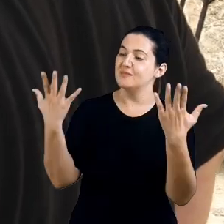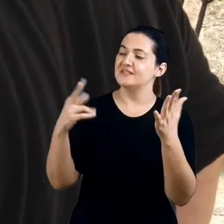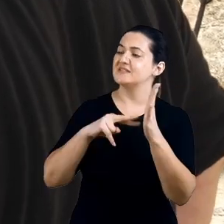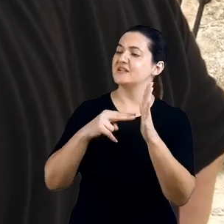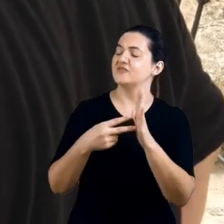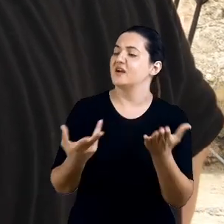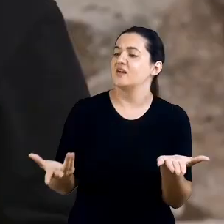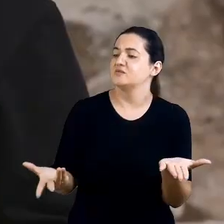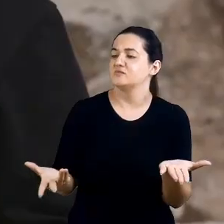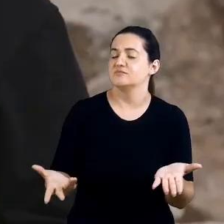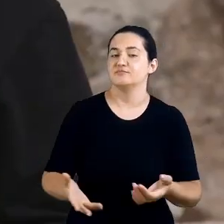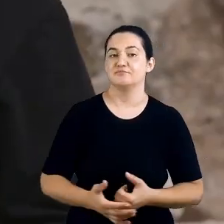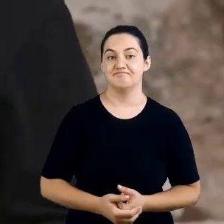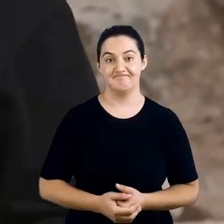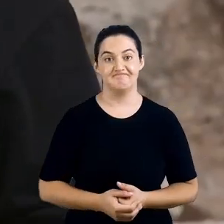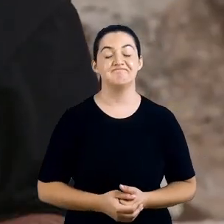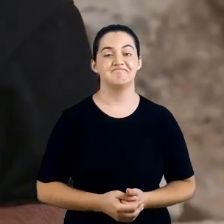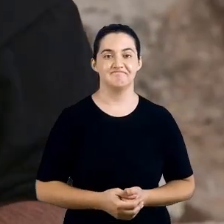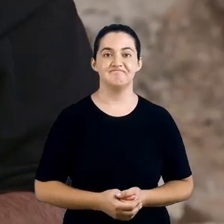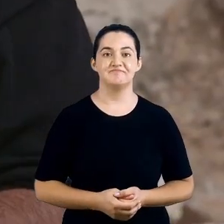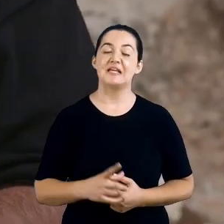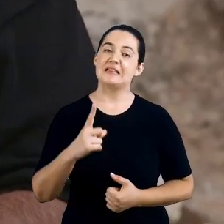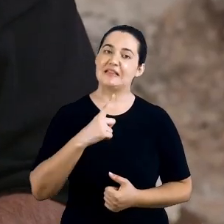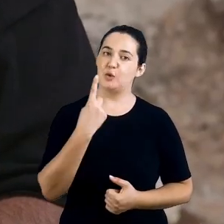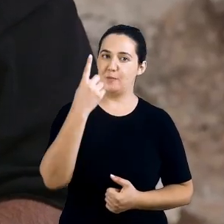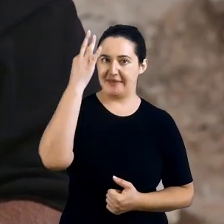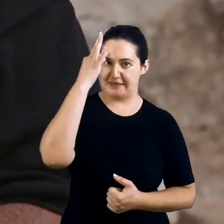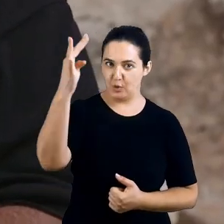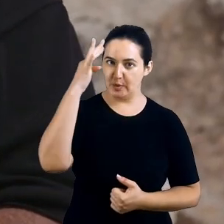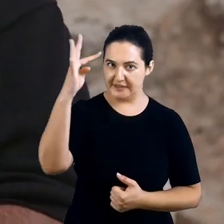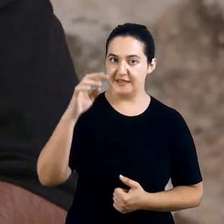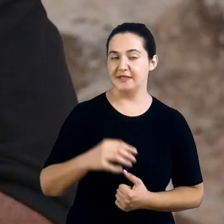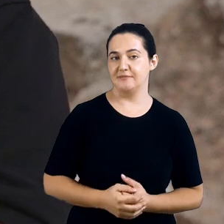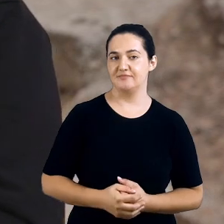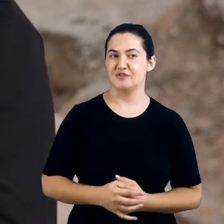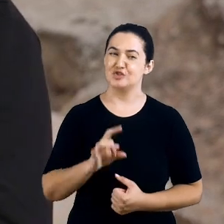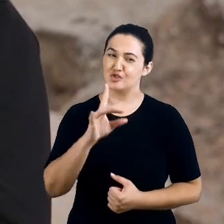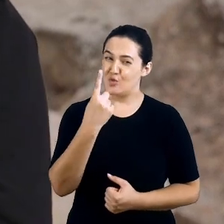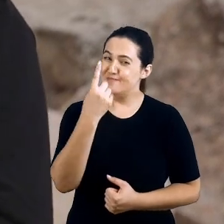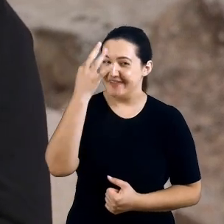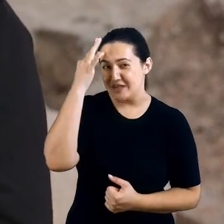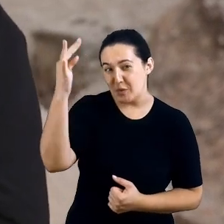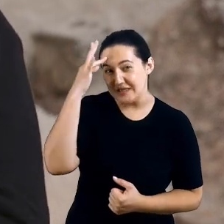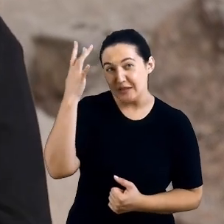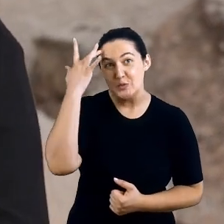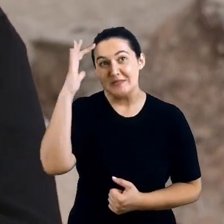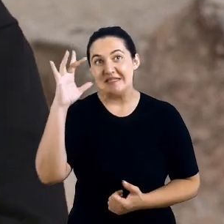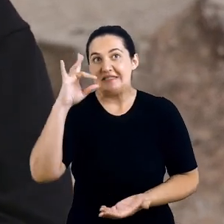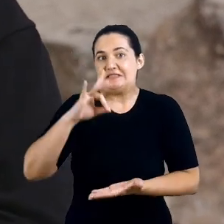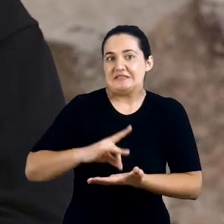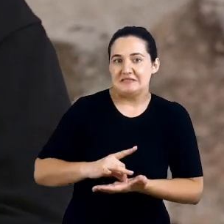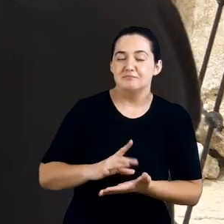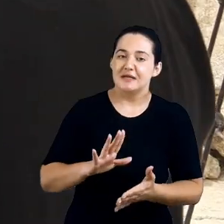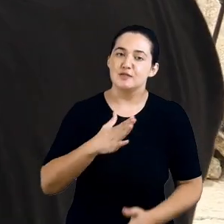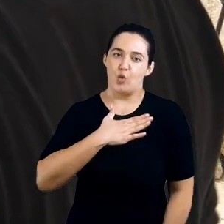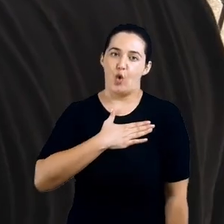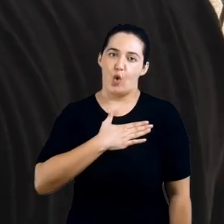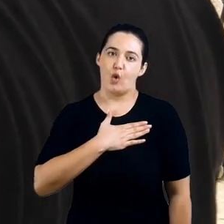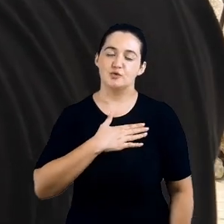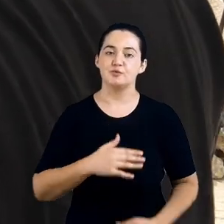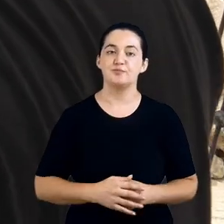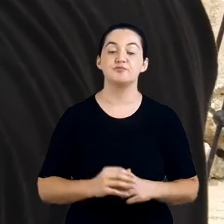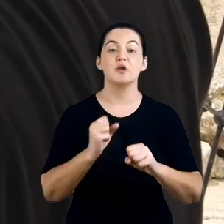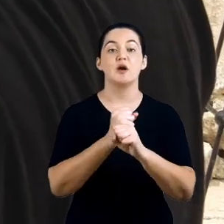significado disso? Bem, há uma teoria sobre isso. É apenas uma teoria, eu sei, mas gosto muito